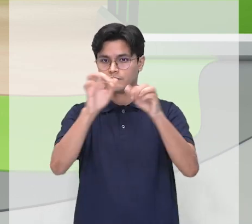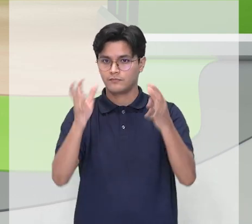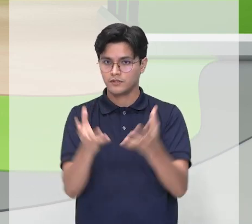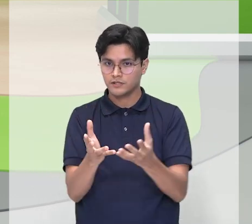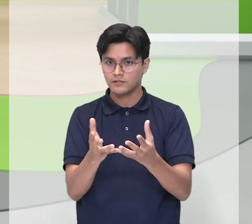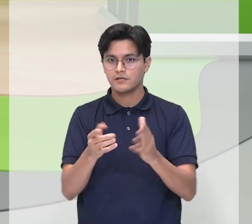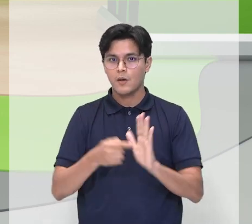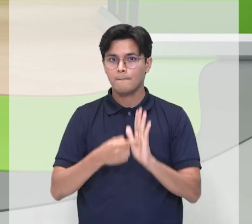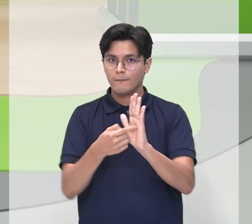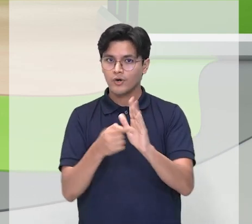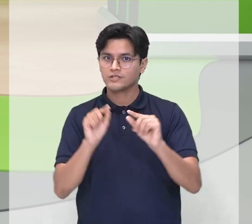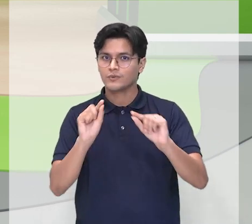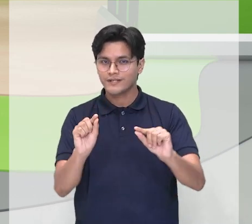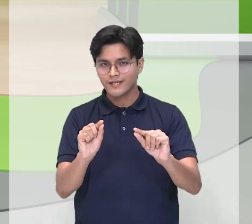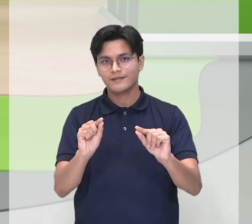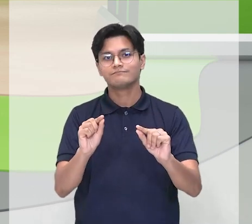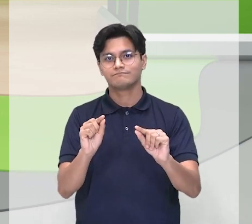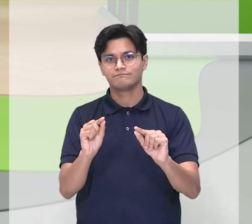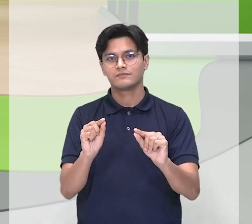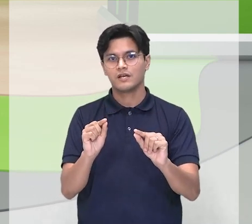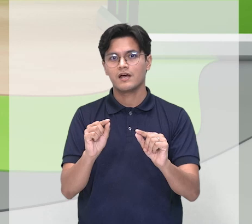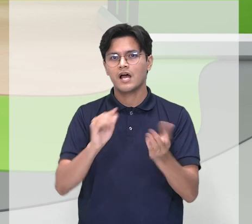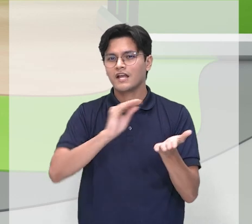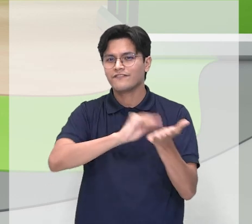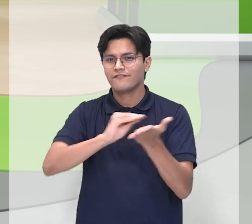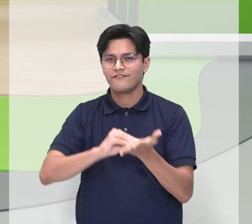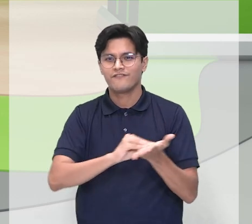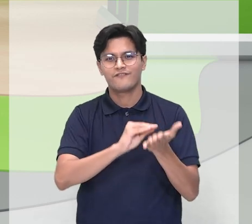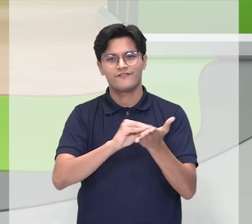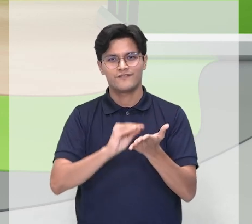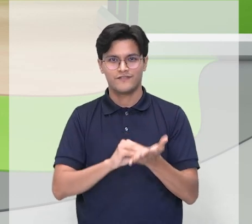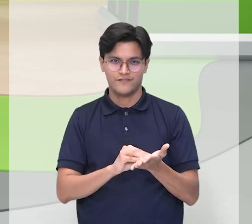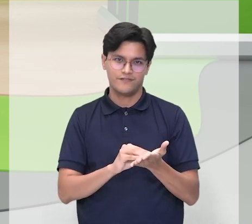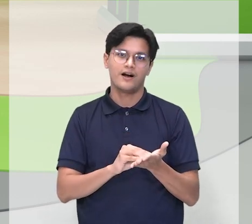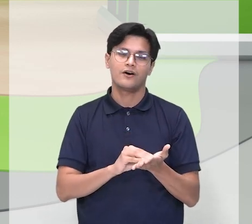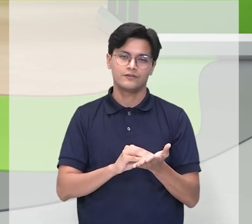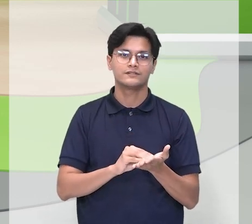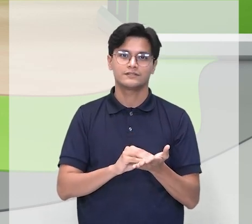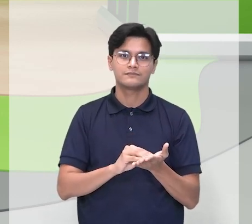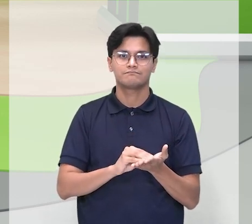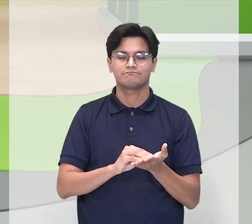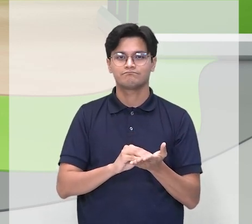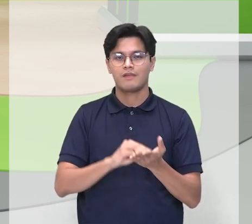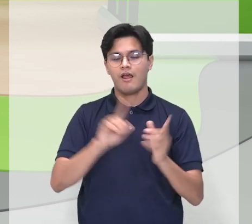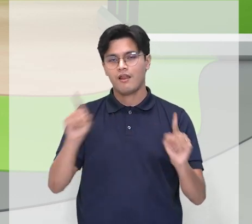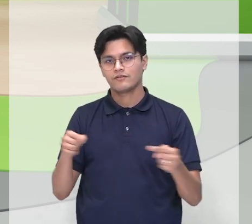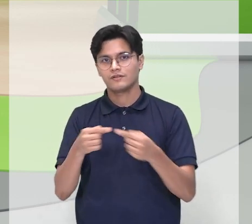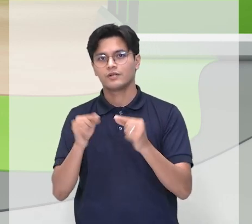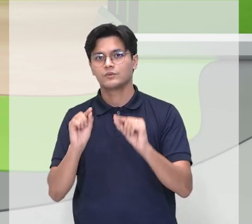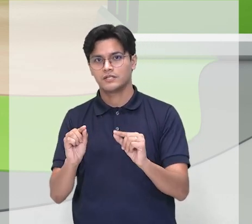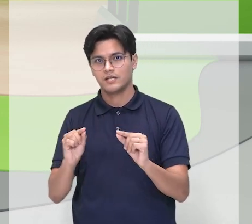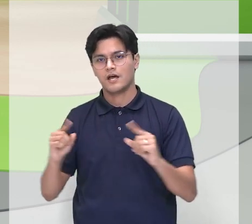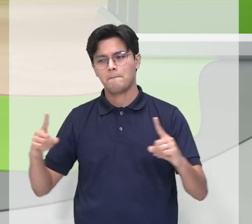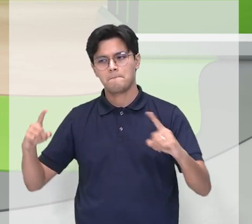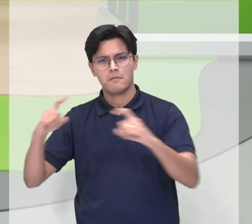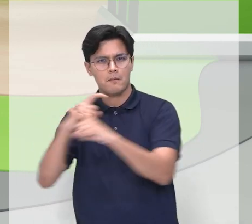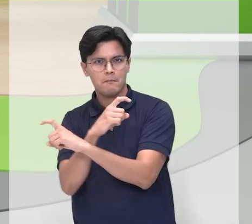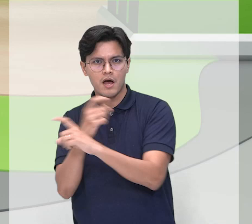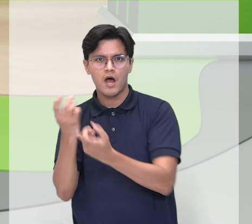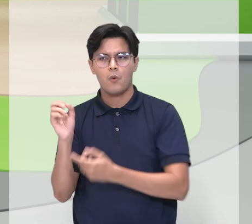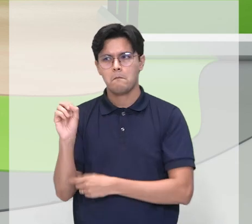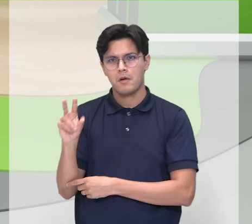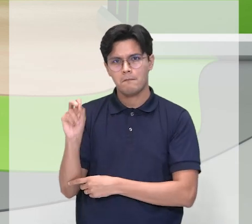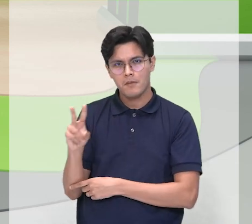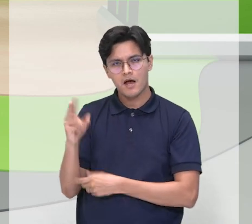nossa fragilidade, né, perante um organismo, um micro-organismo novo, certo?